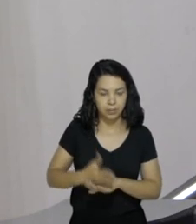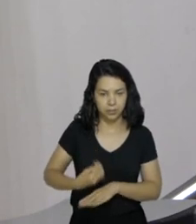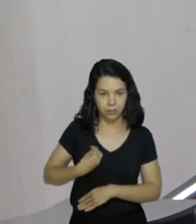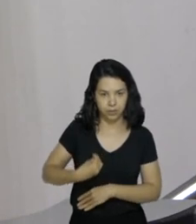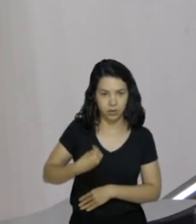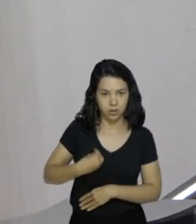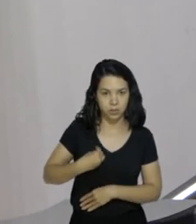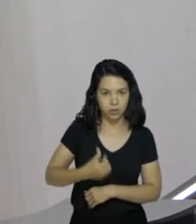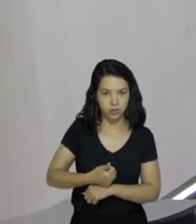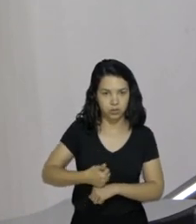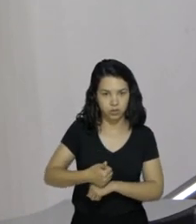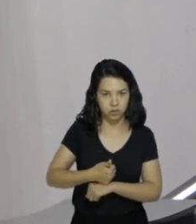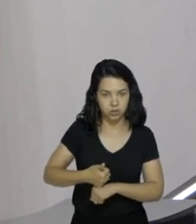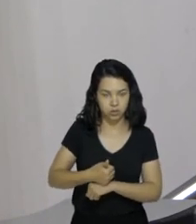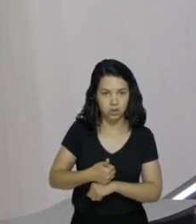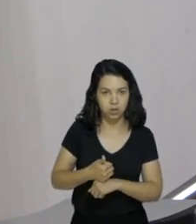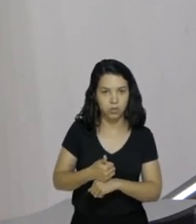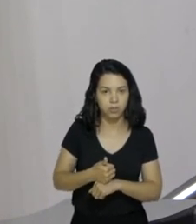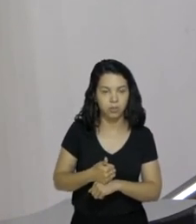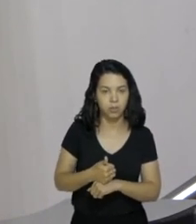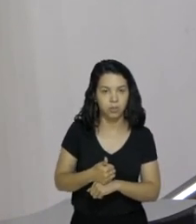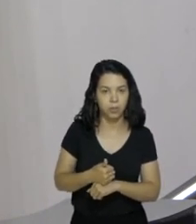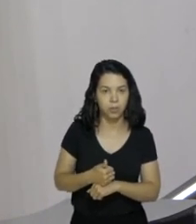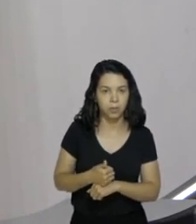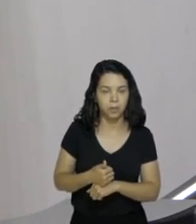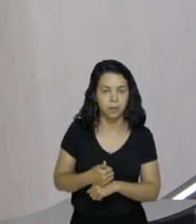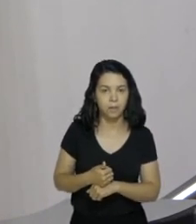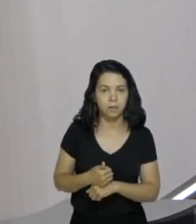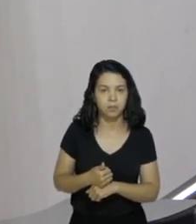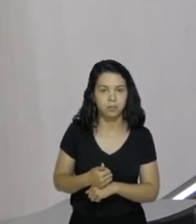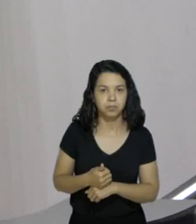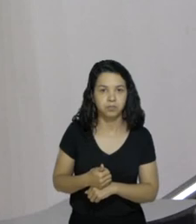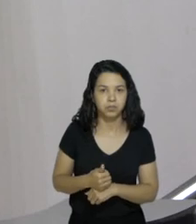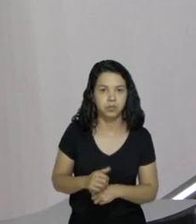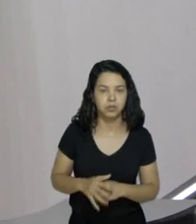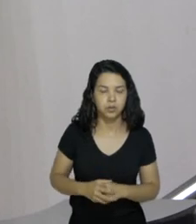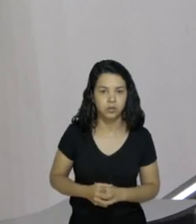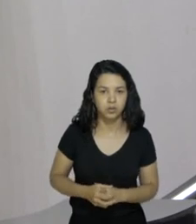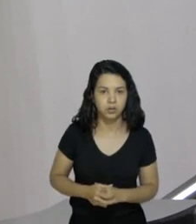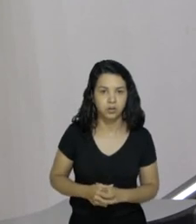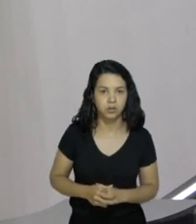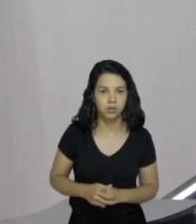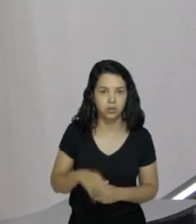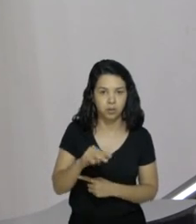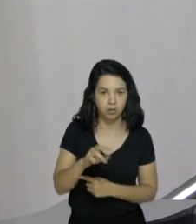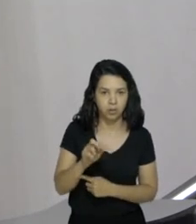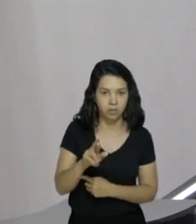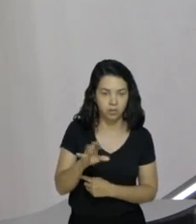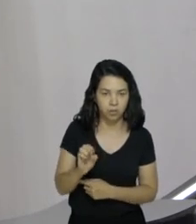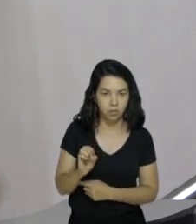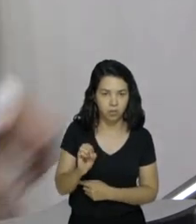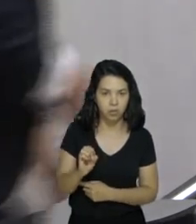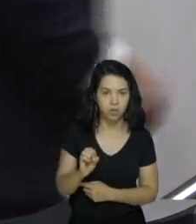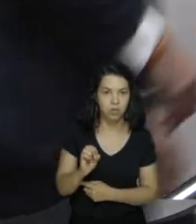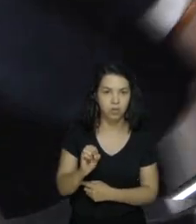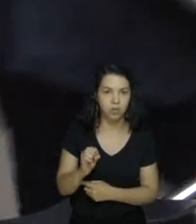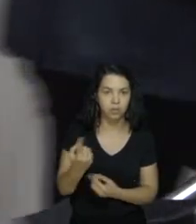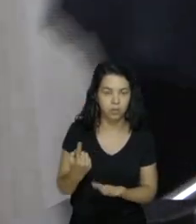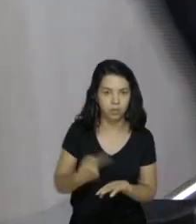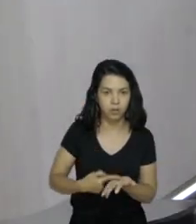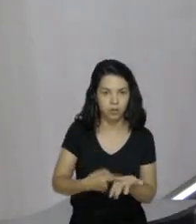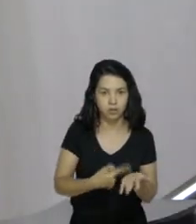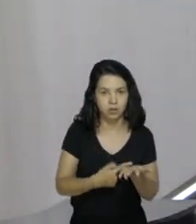profissional. Fica aqui, portanto, meu caro presidente Mauro, meus caros parceiros